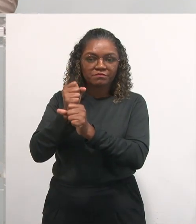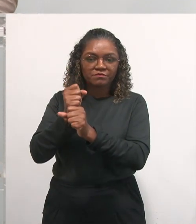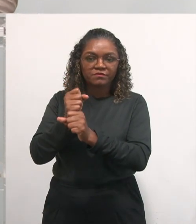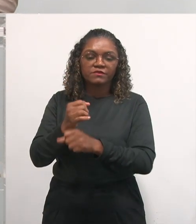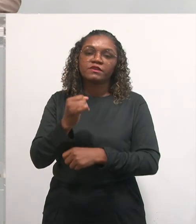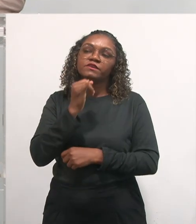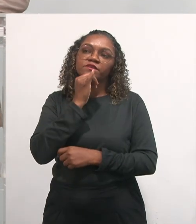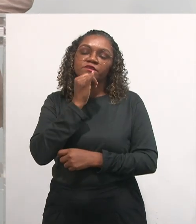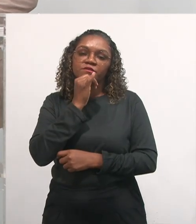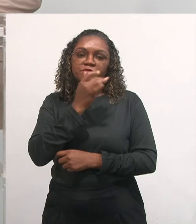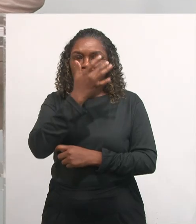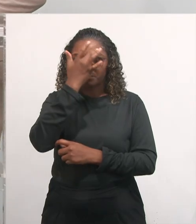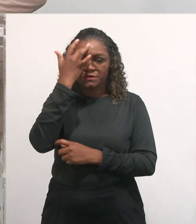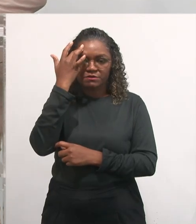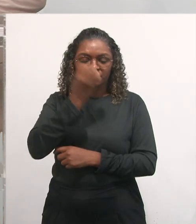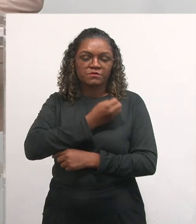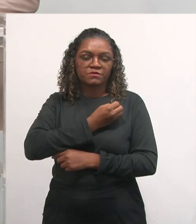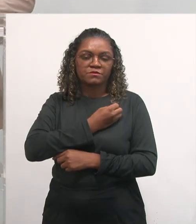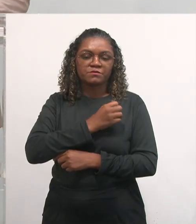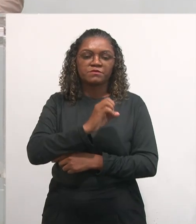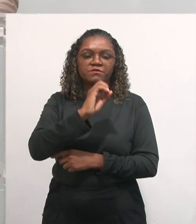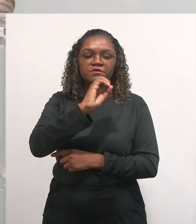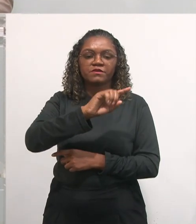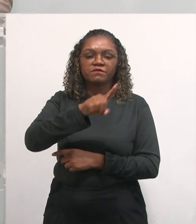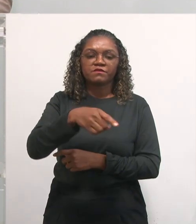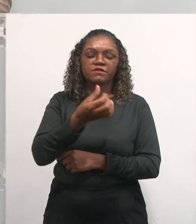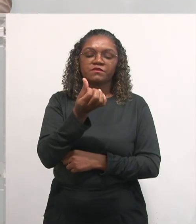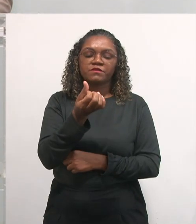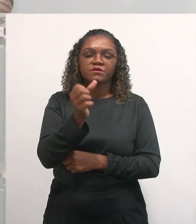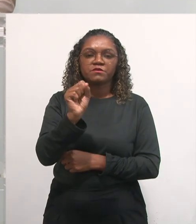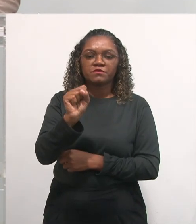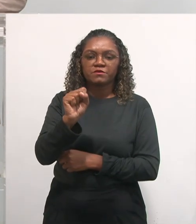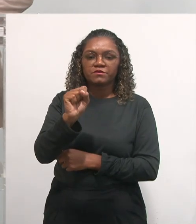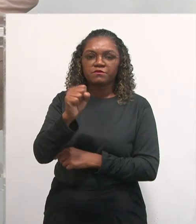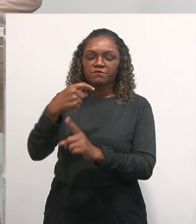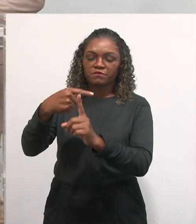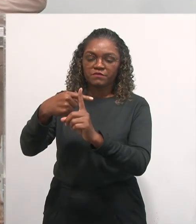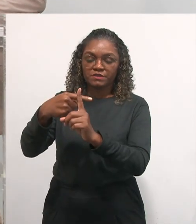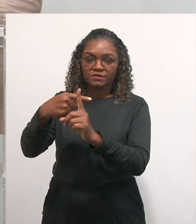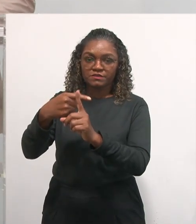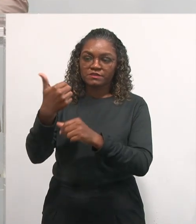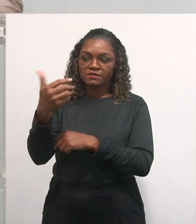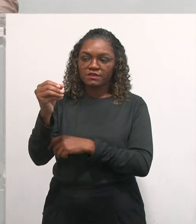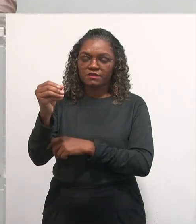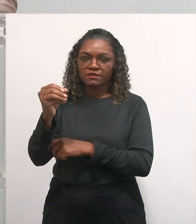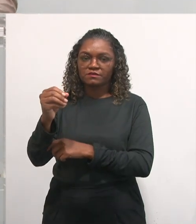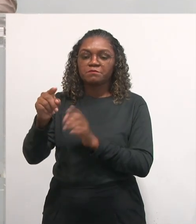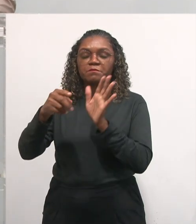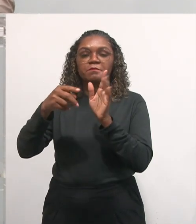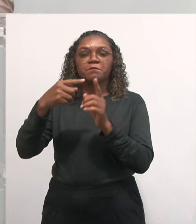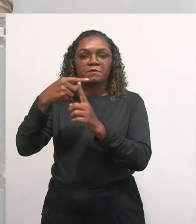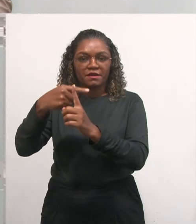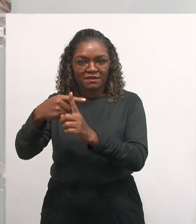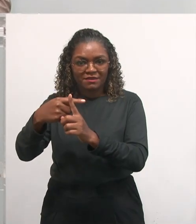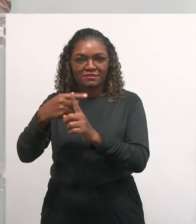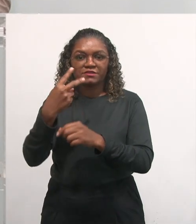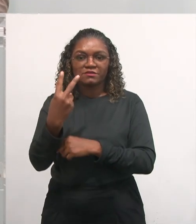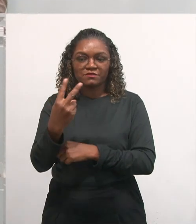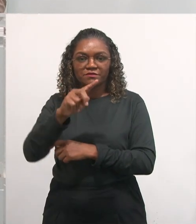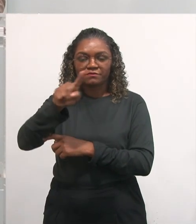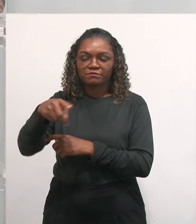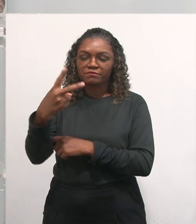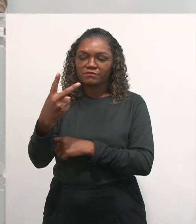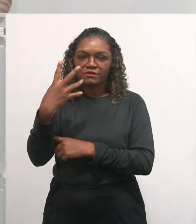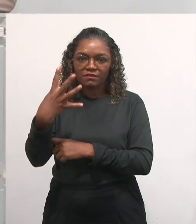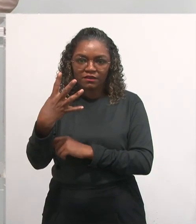tirou 0,68 vezes 10 mais 2,24. E aí você vai ter a nota. Quando